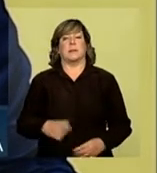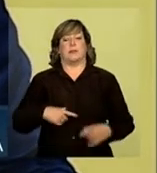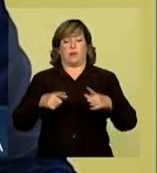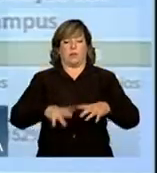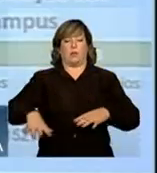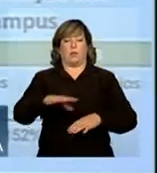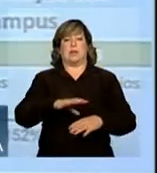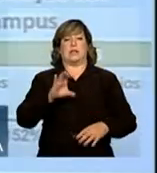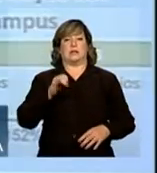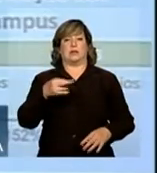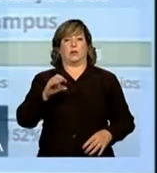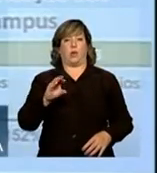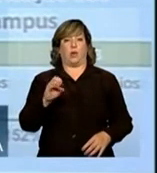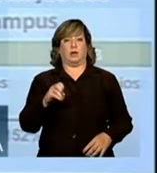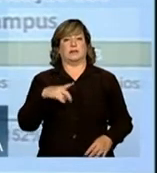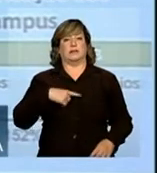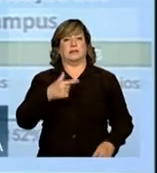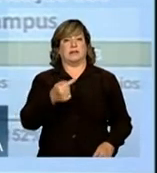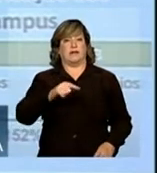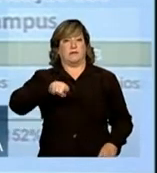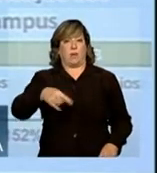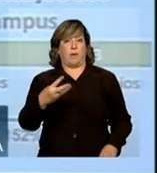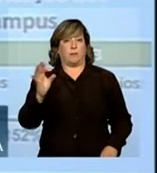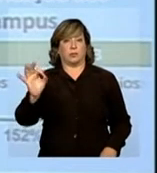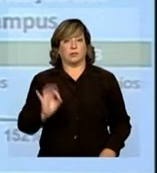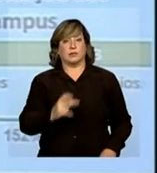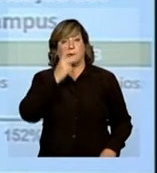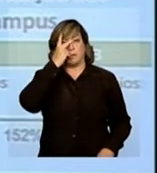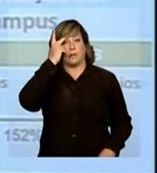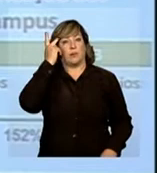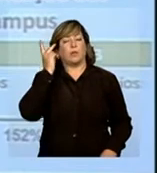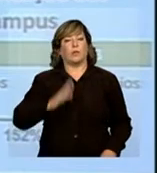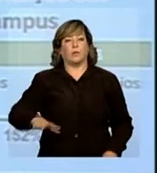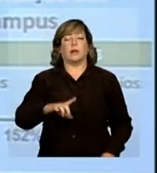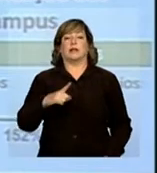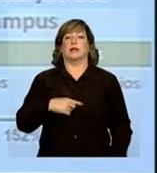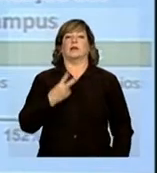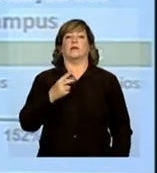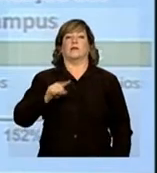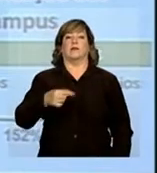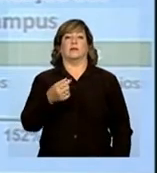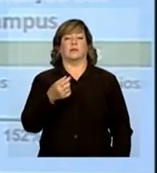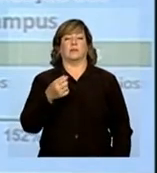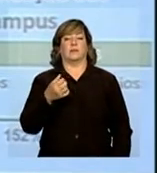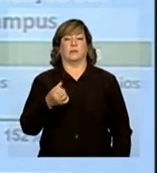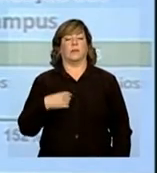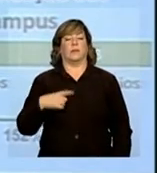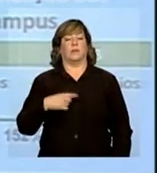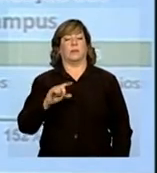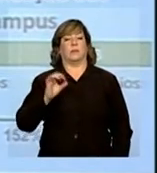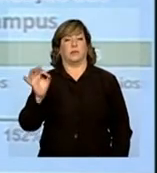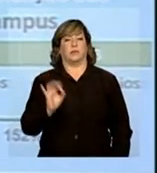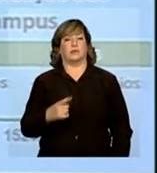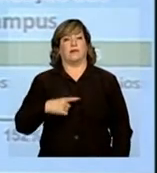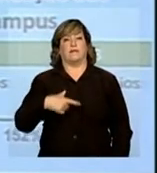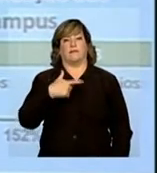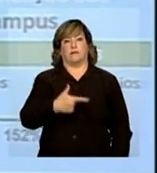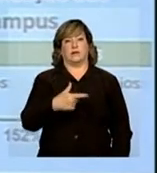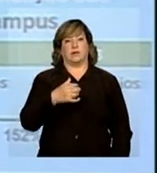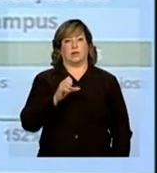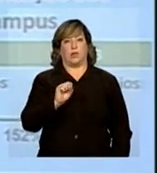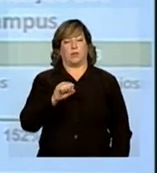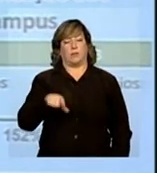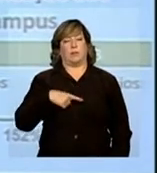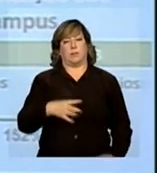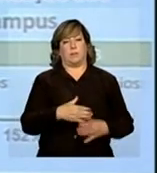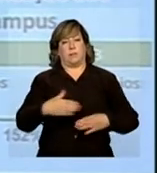região centro-oeste que tem 7,4 por cento da população tem 2,6 por cento das vagas 21 1608